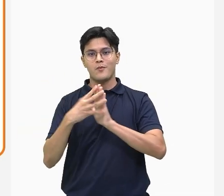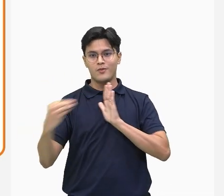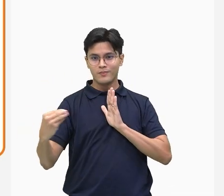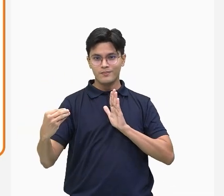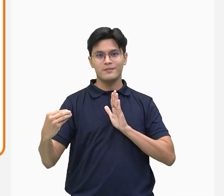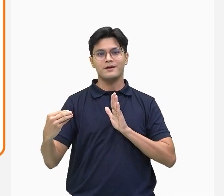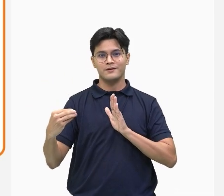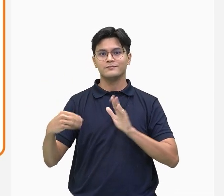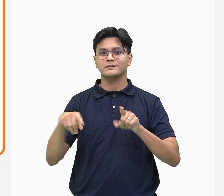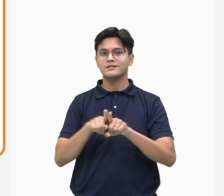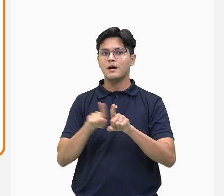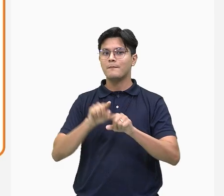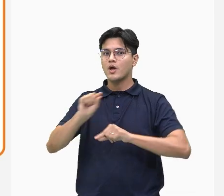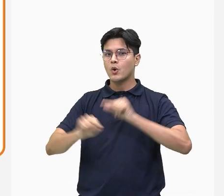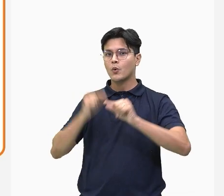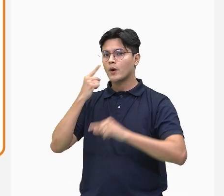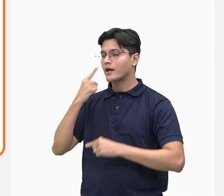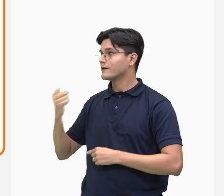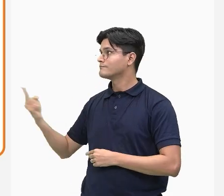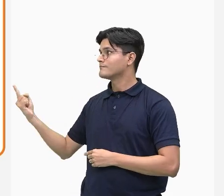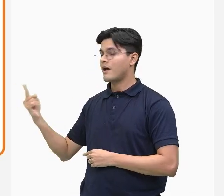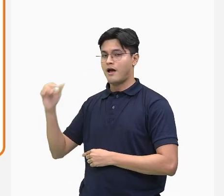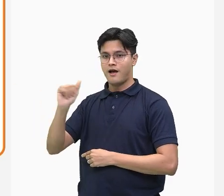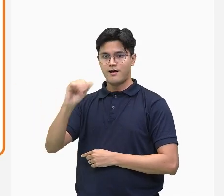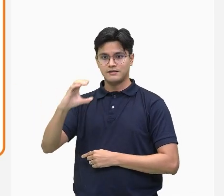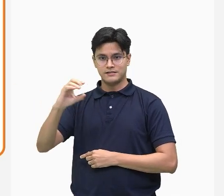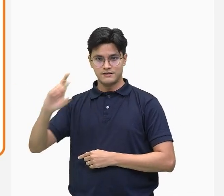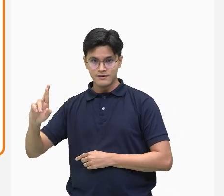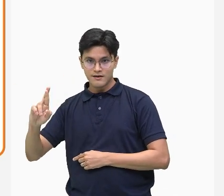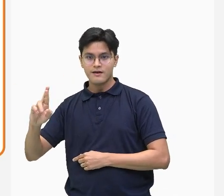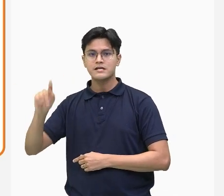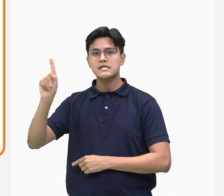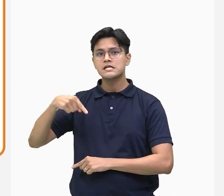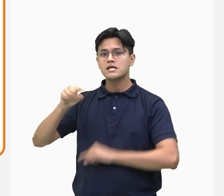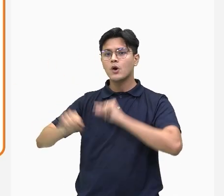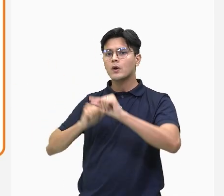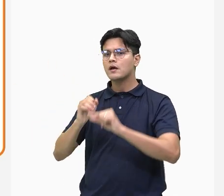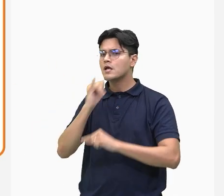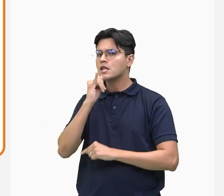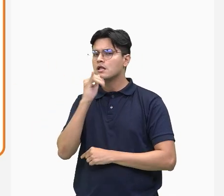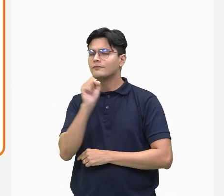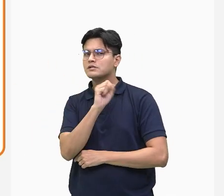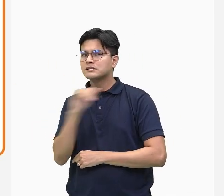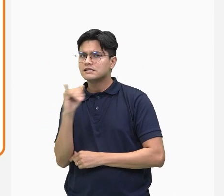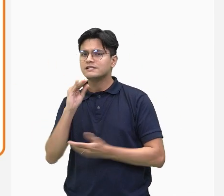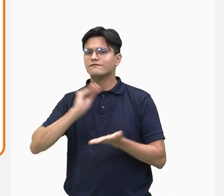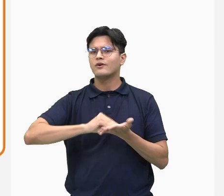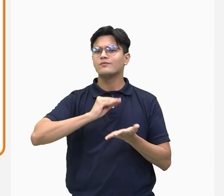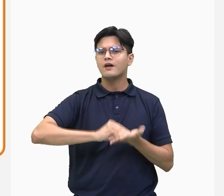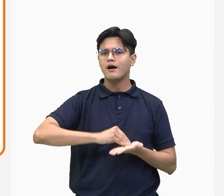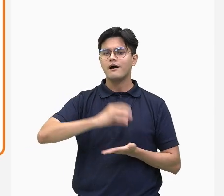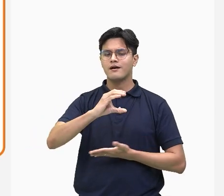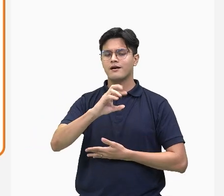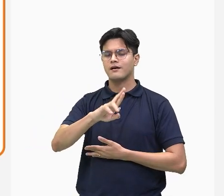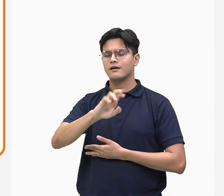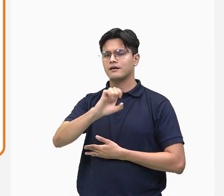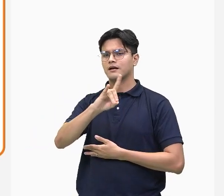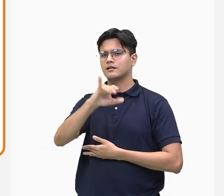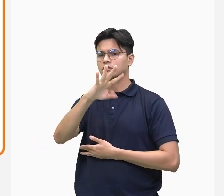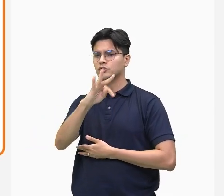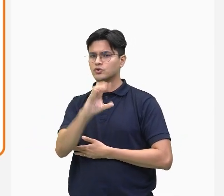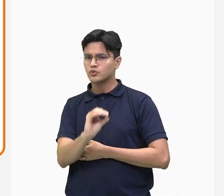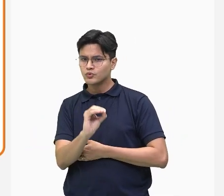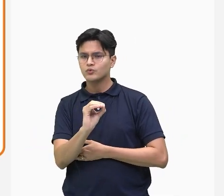Que são alternativas para compensar a insuficiência, gente, de crédito das principais